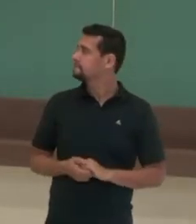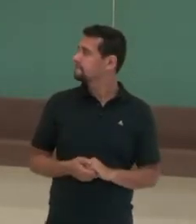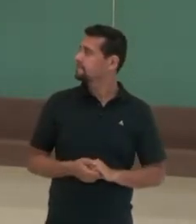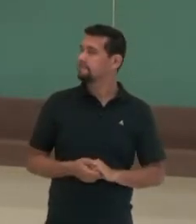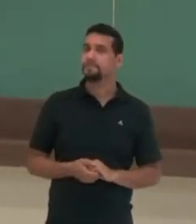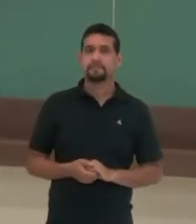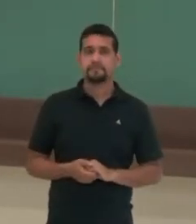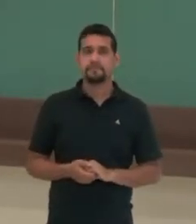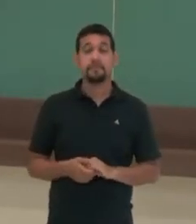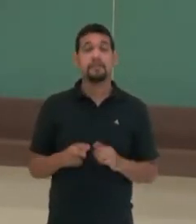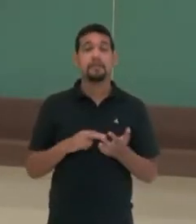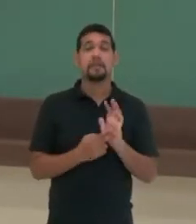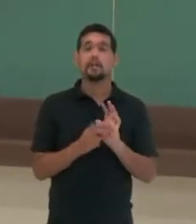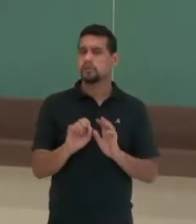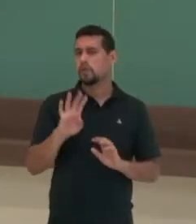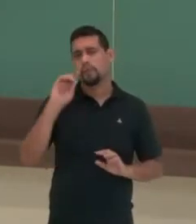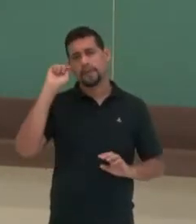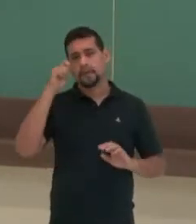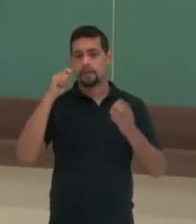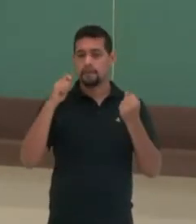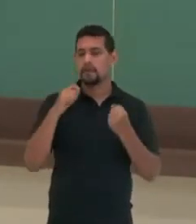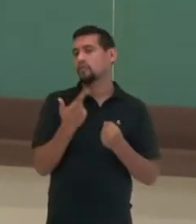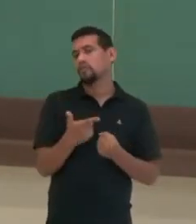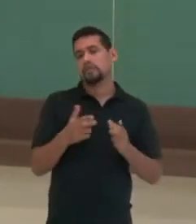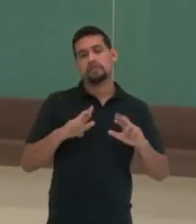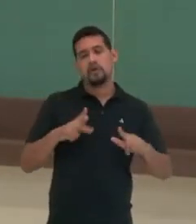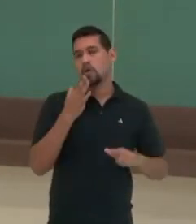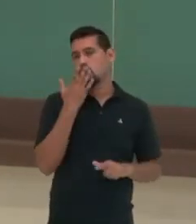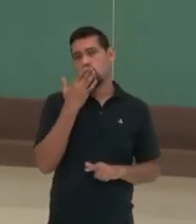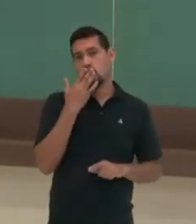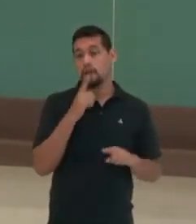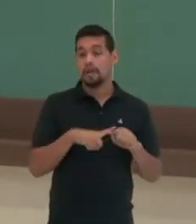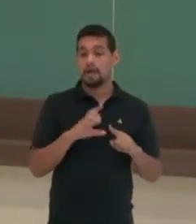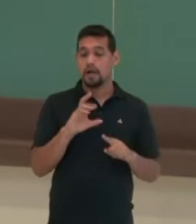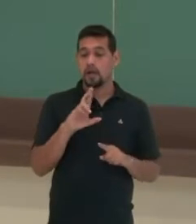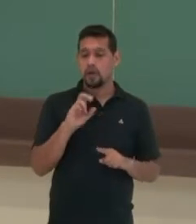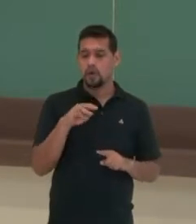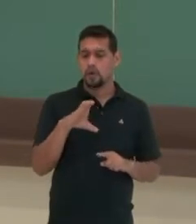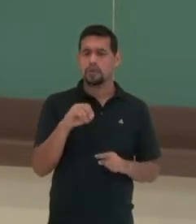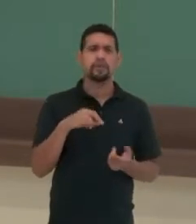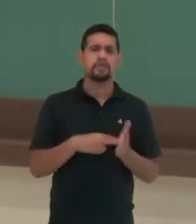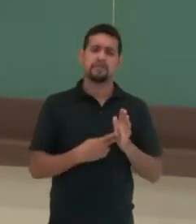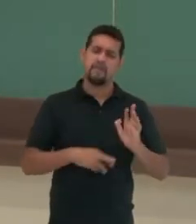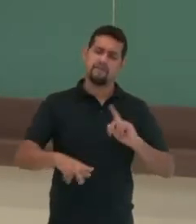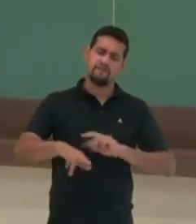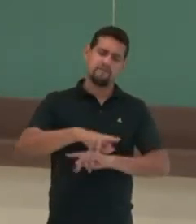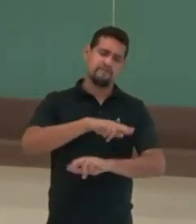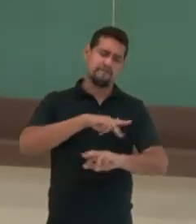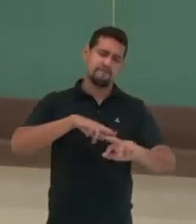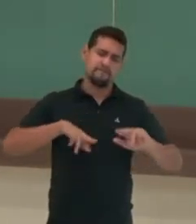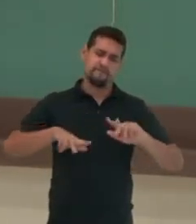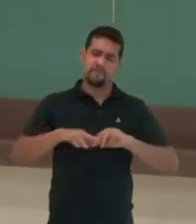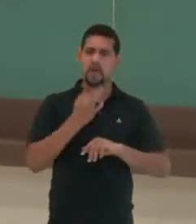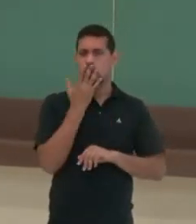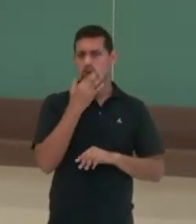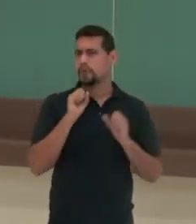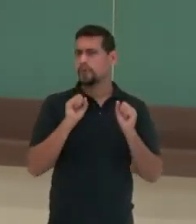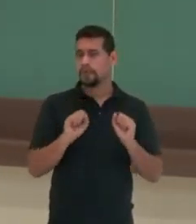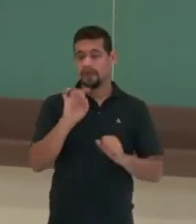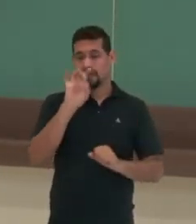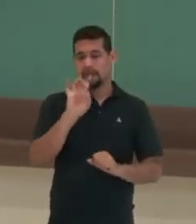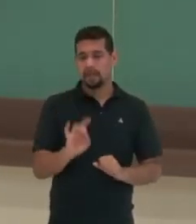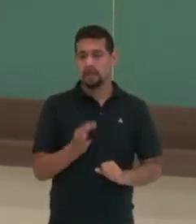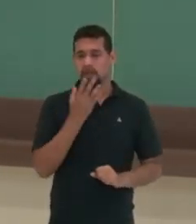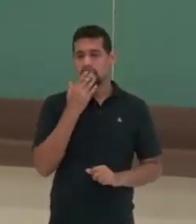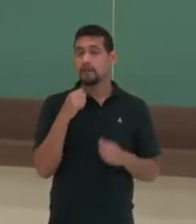desenho aqui. Então, ela é só preto e branco, ela não tem outra cor. Na cromoxilogravura, pode ter várias cores, E cada cor vai